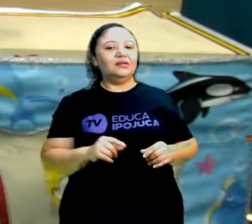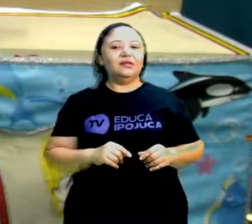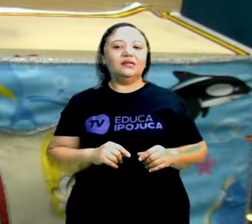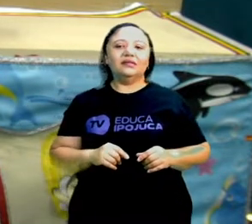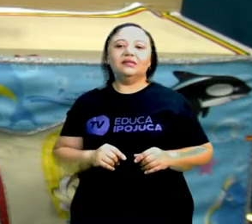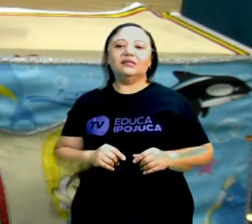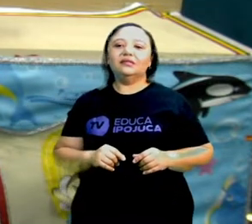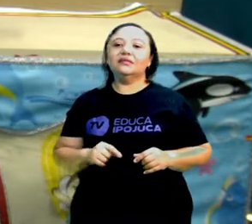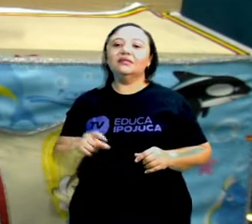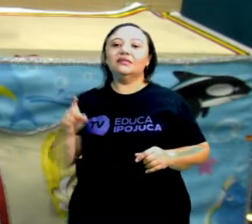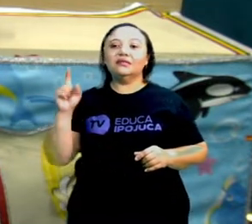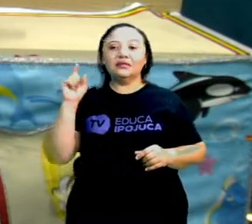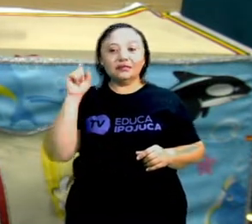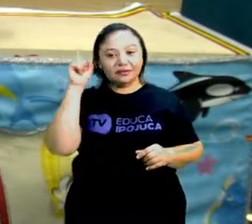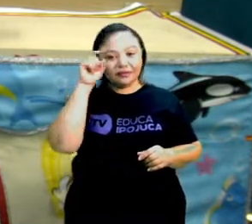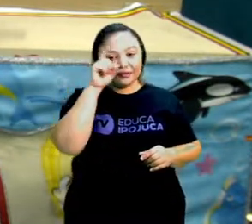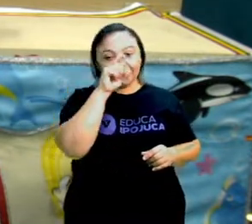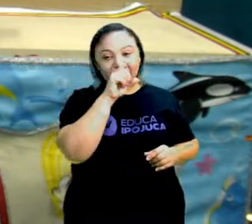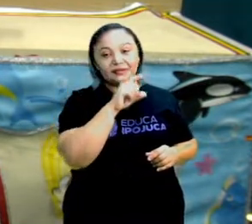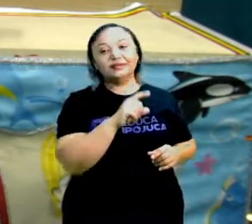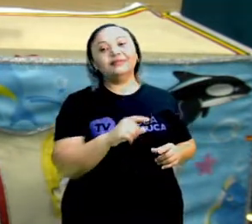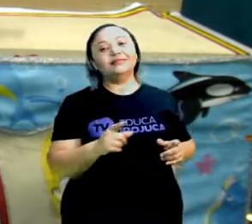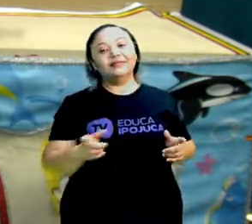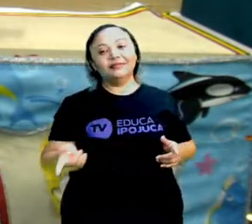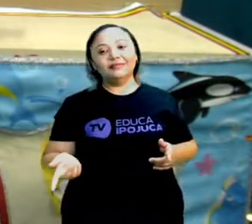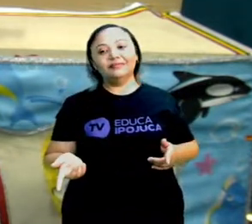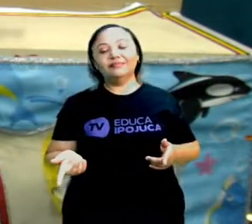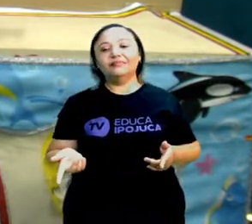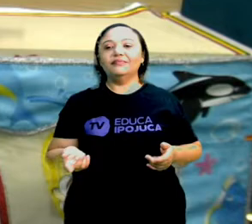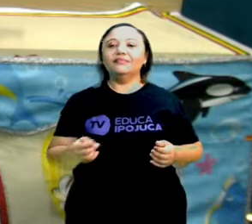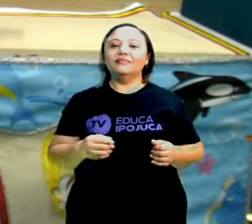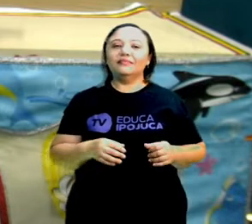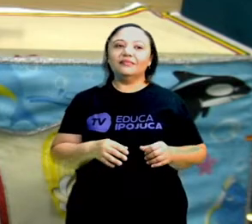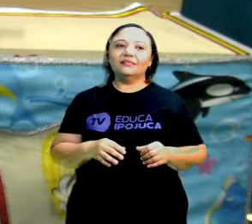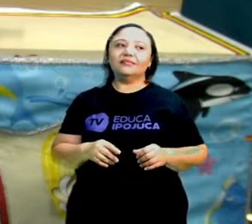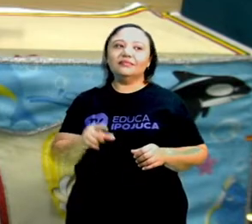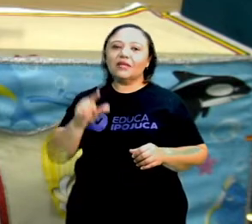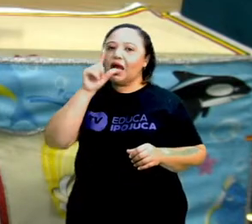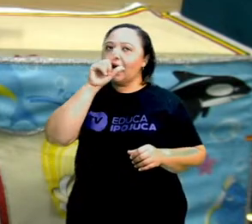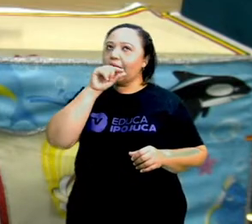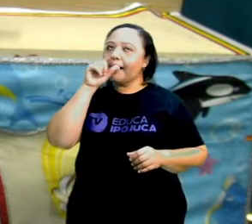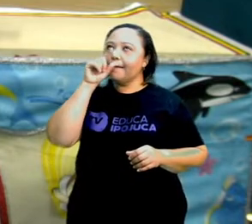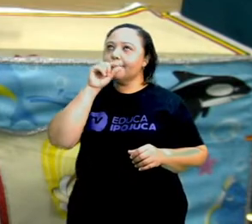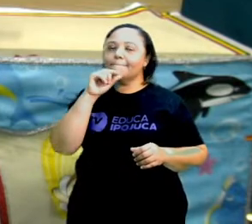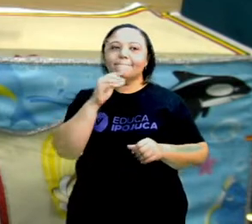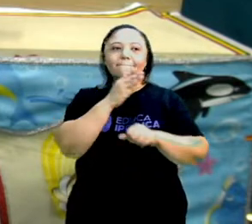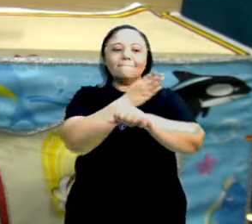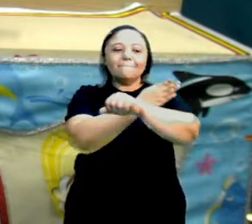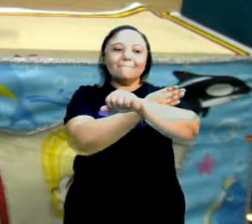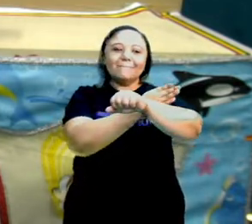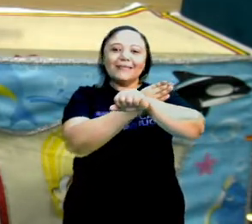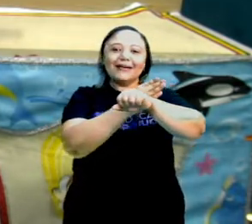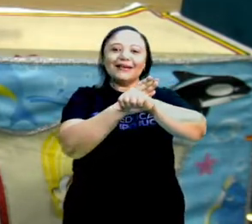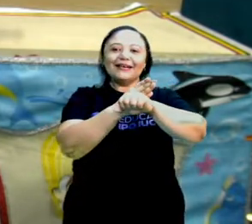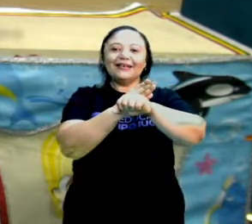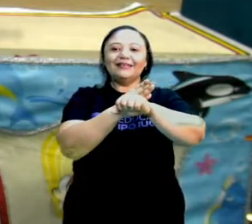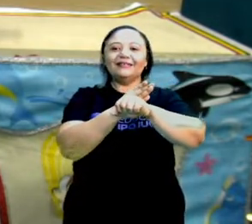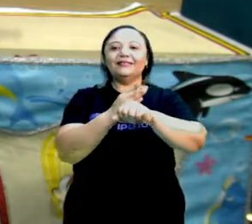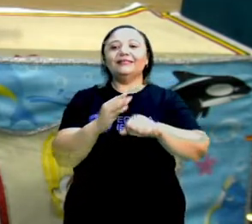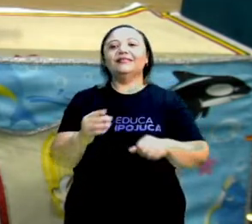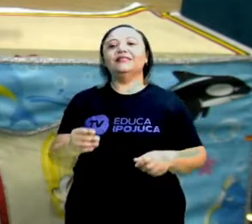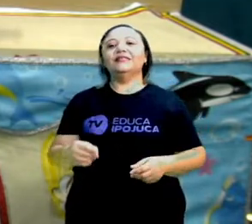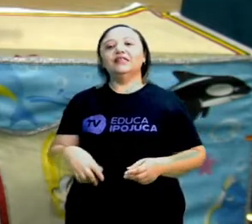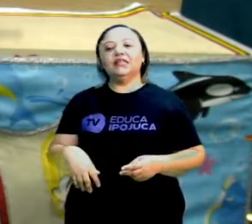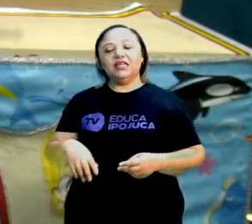voando de noite é difícil. Fosse mas um morcego. Mas o bom, Leiturinha, que era a pomba era branca. Ah. E tinha que colher